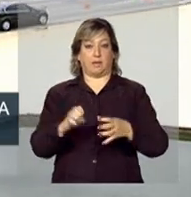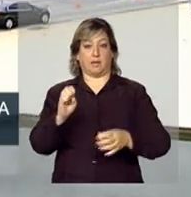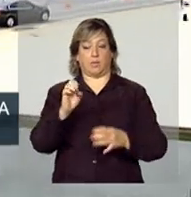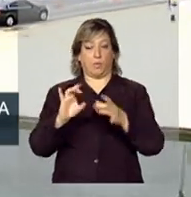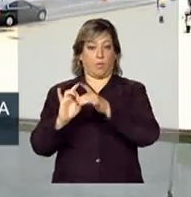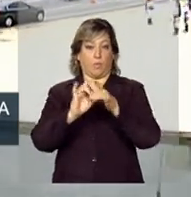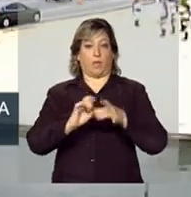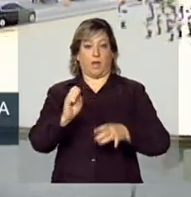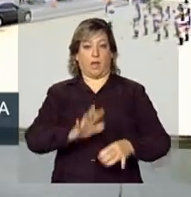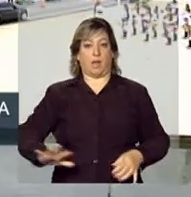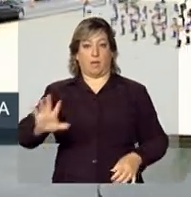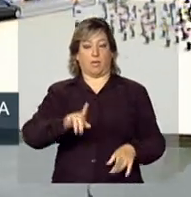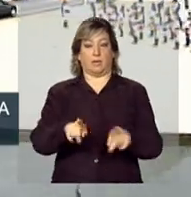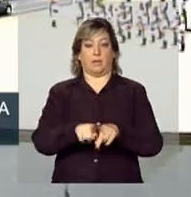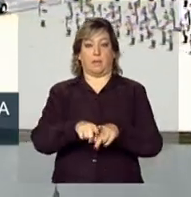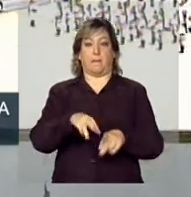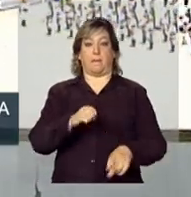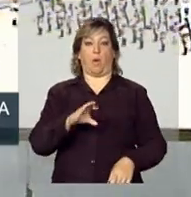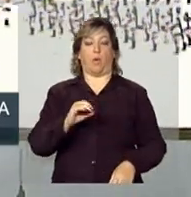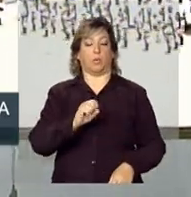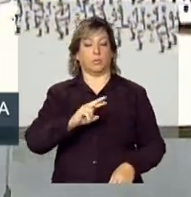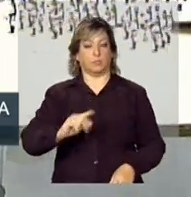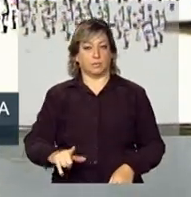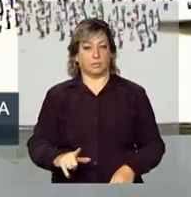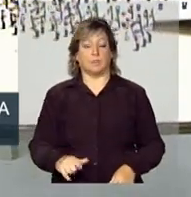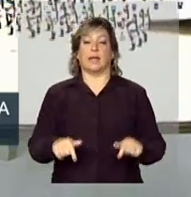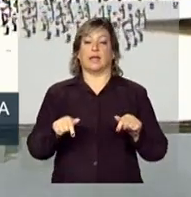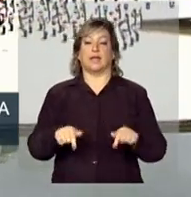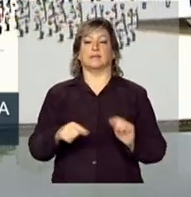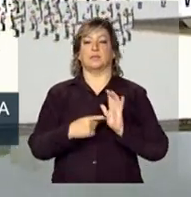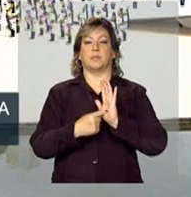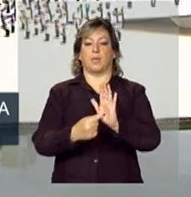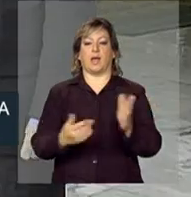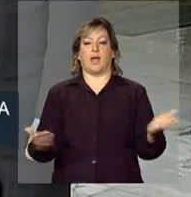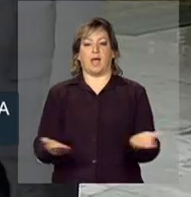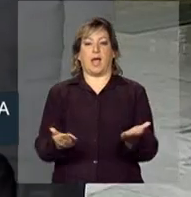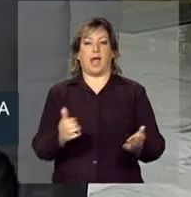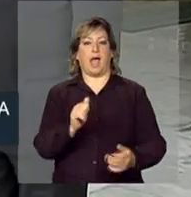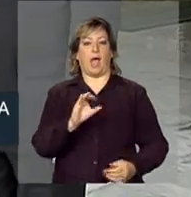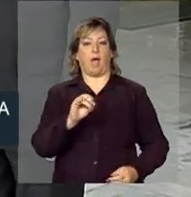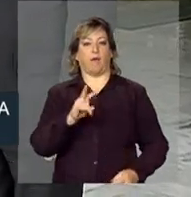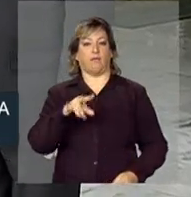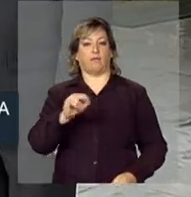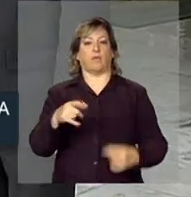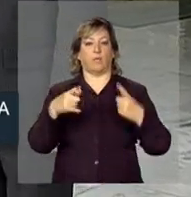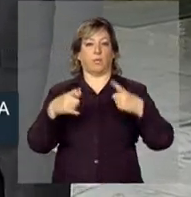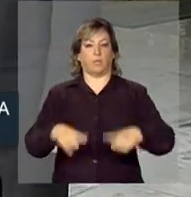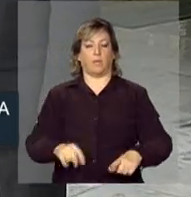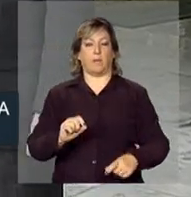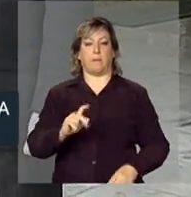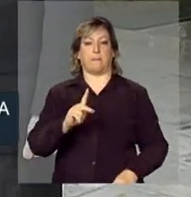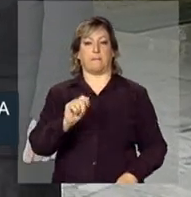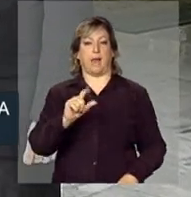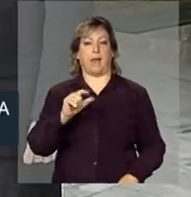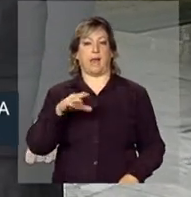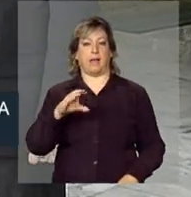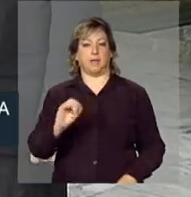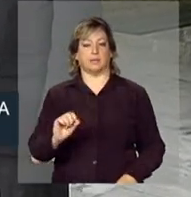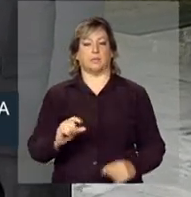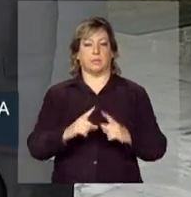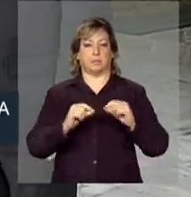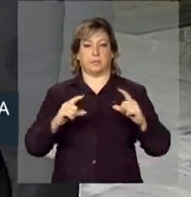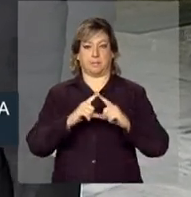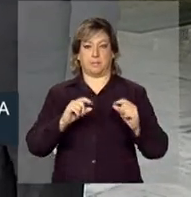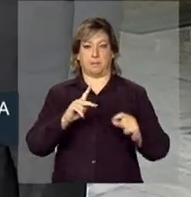e o mercado e o merc essa são imagens ao vivo do Palácio do Planalto a presidenta